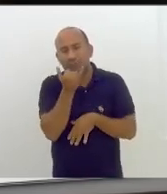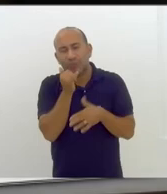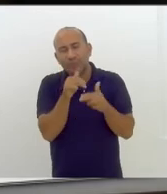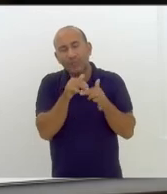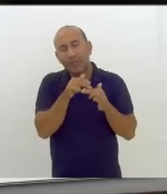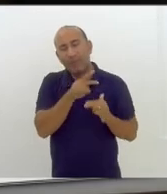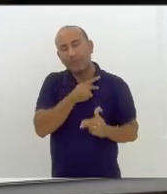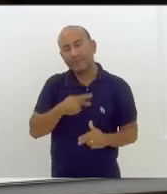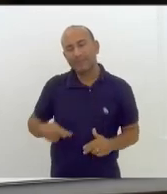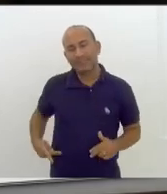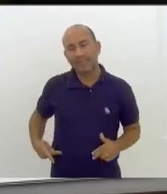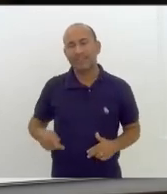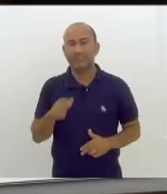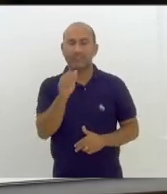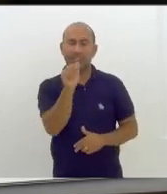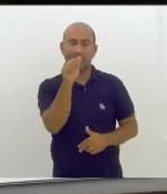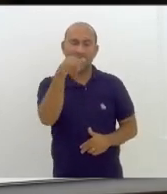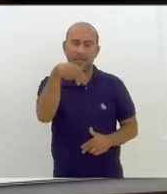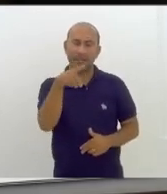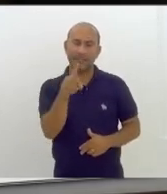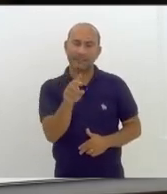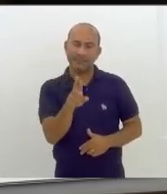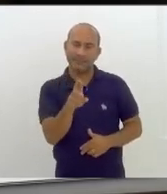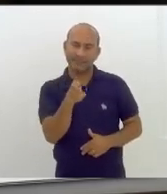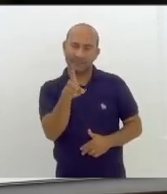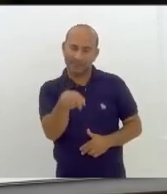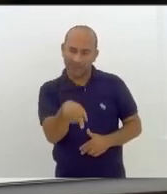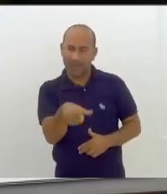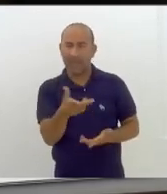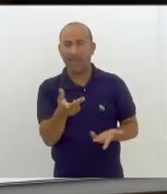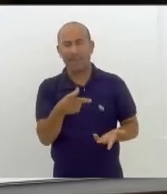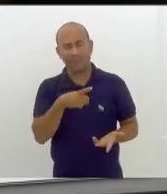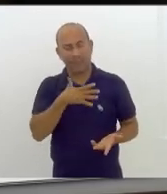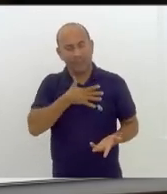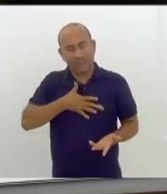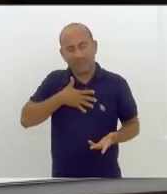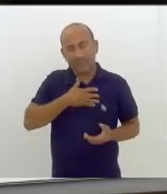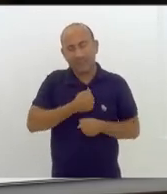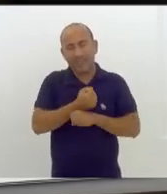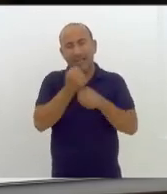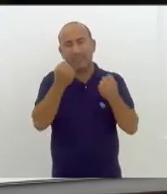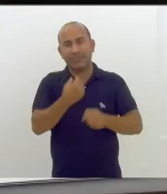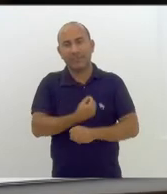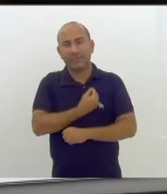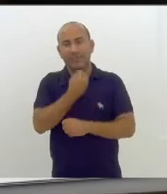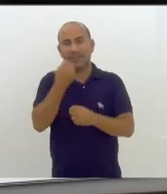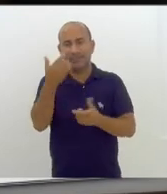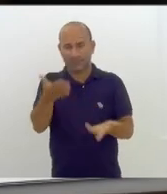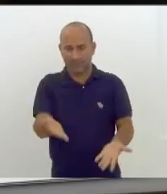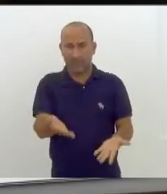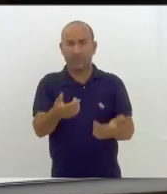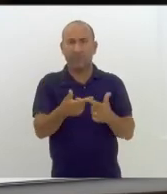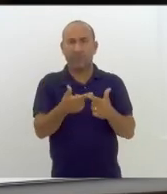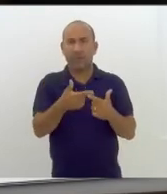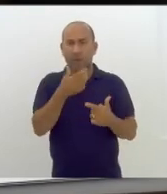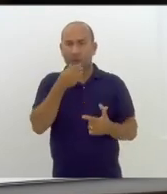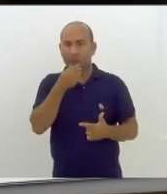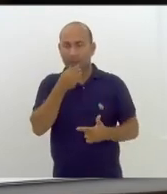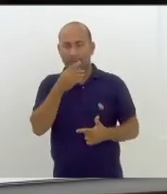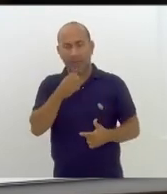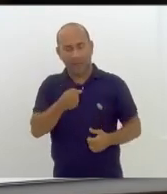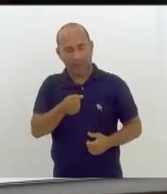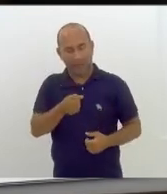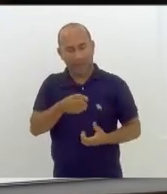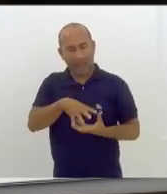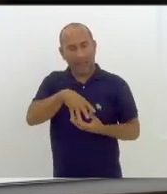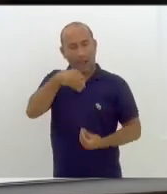presidente André Siciliano, que teria tido um prazer muito grande de estar aqui presente, porque ele é um homem que tem alma de poeta e